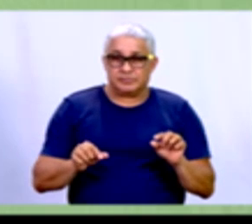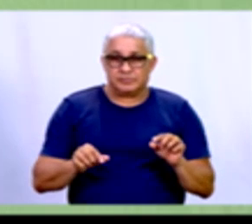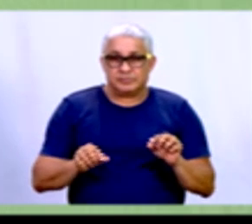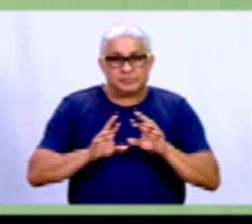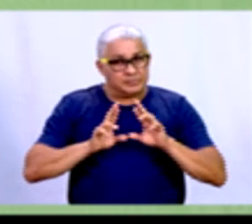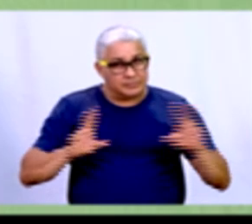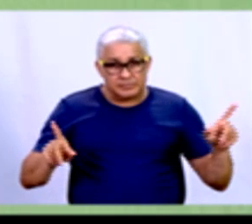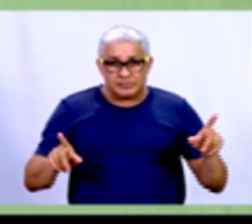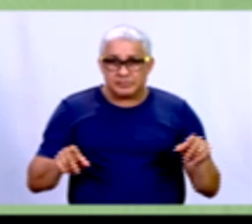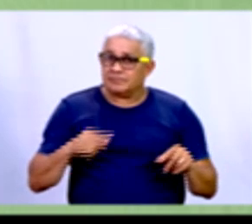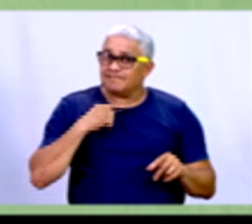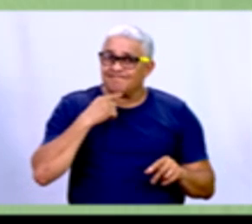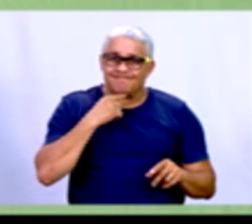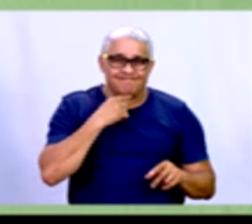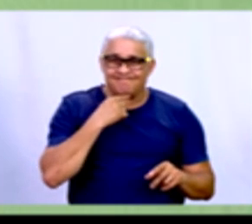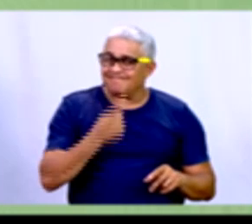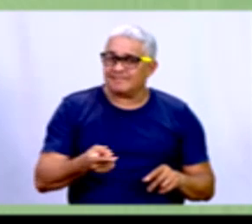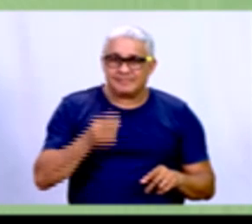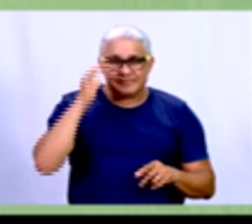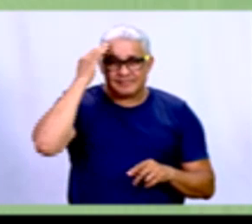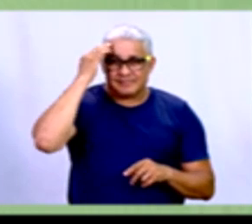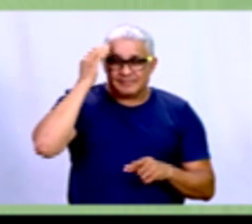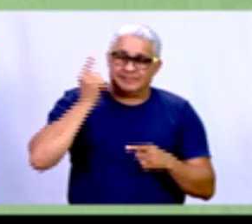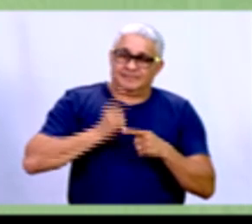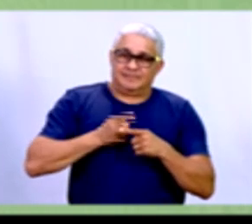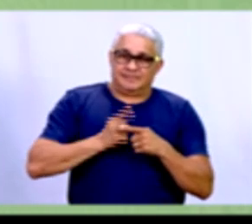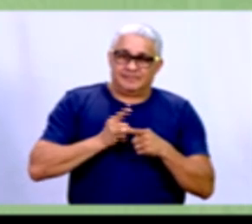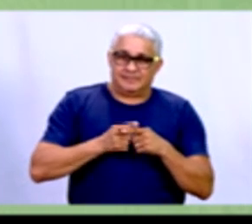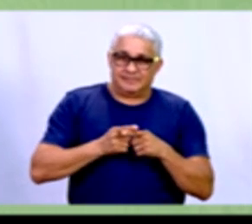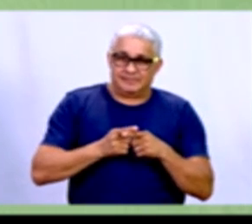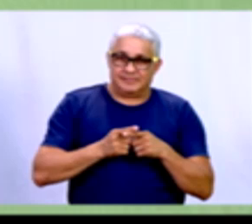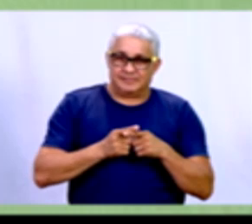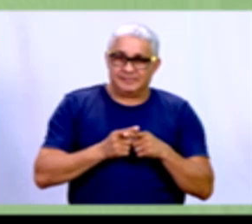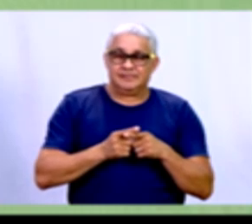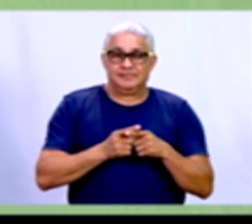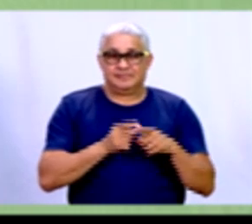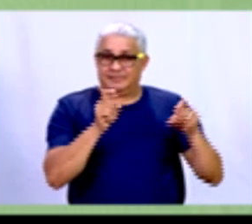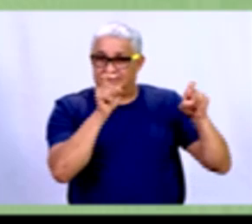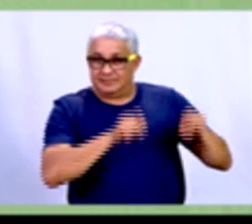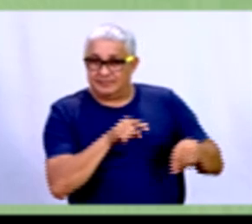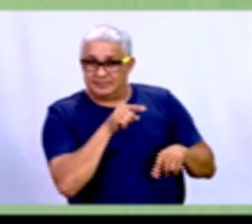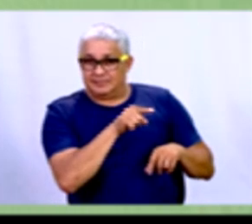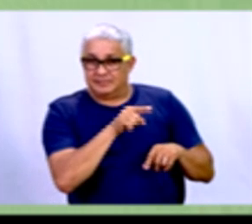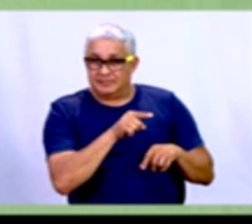não consegue entender porque o servidor disse